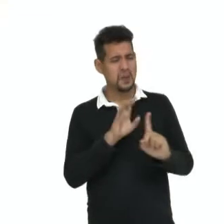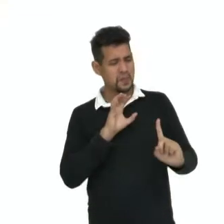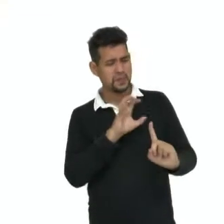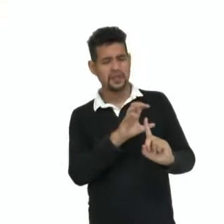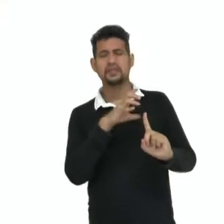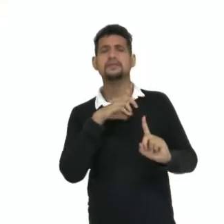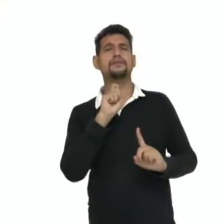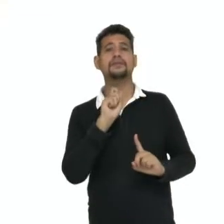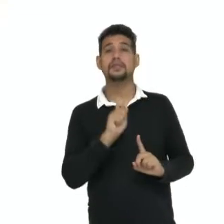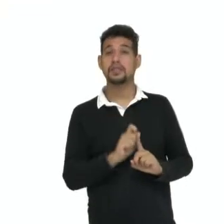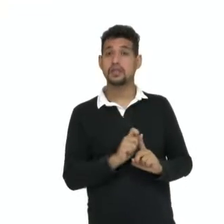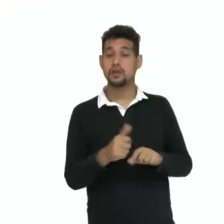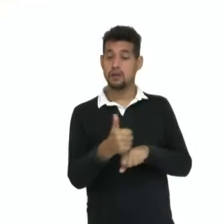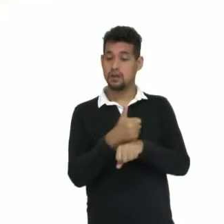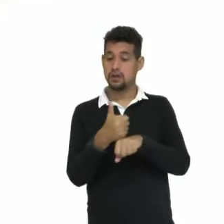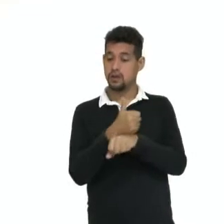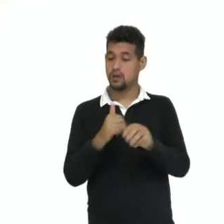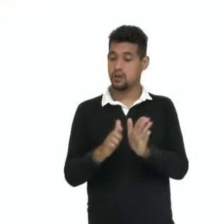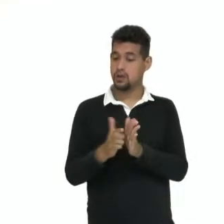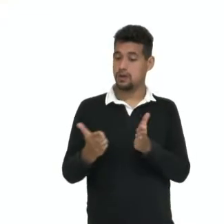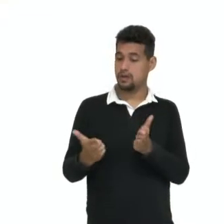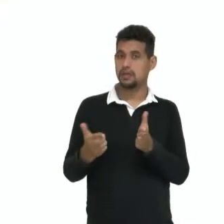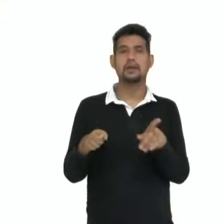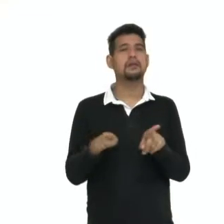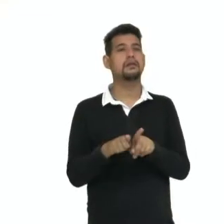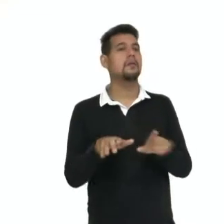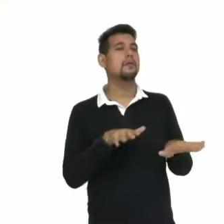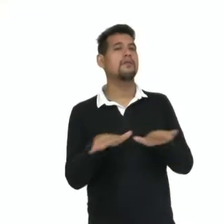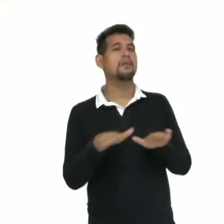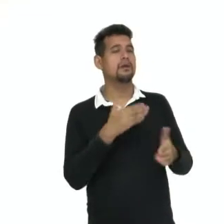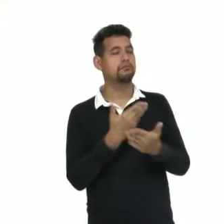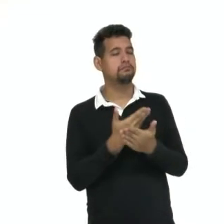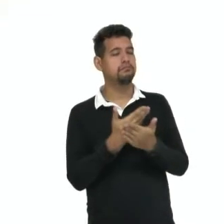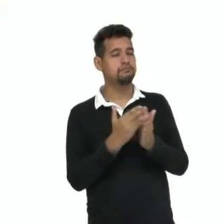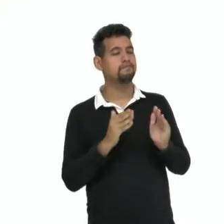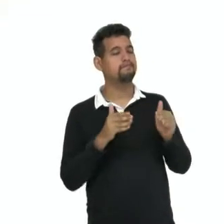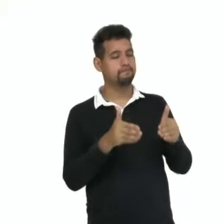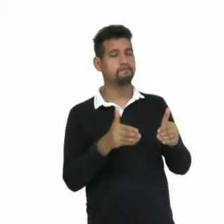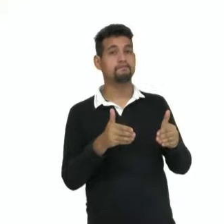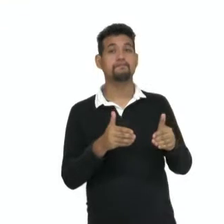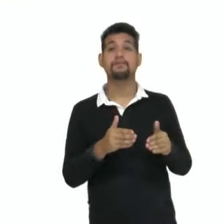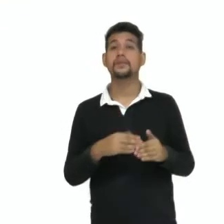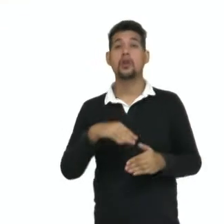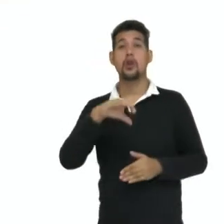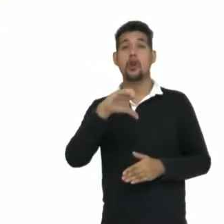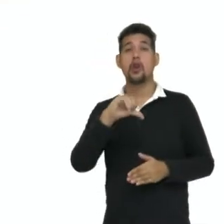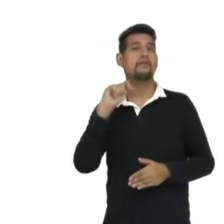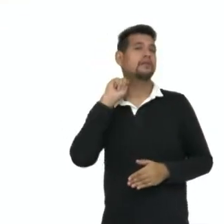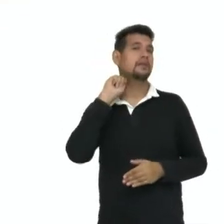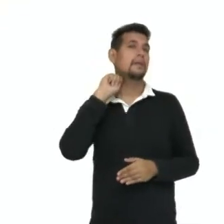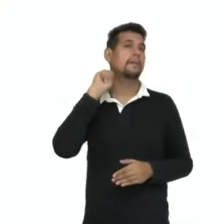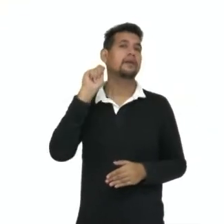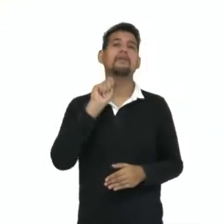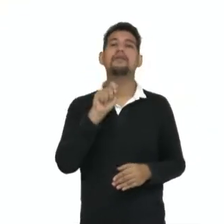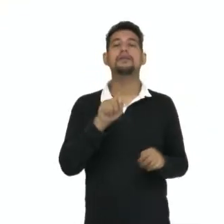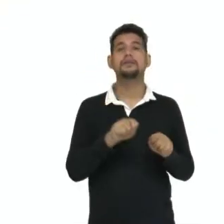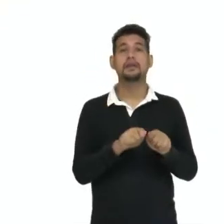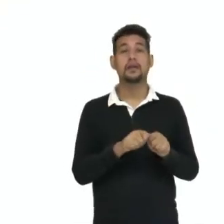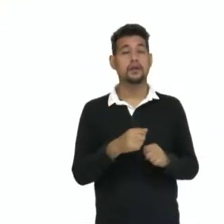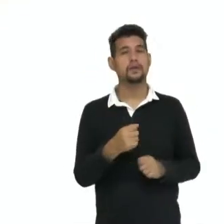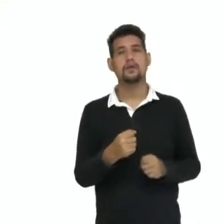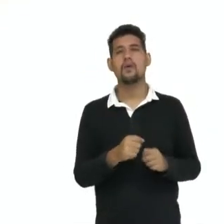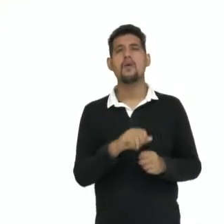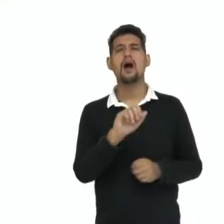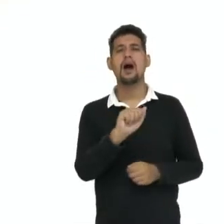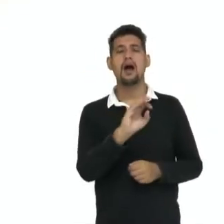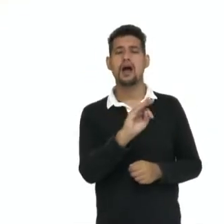então, principalmente jornalistas e também o movimento estudantil. Em 9 de abril foi baixado o Ato Institucional número 1. O